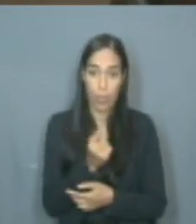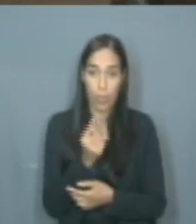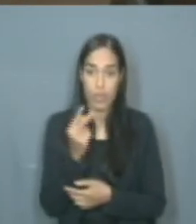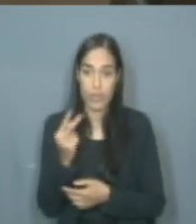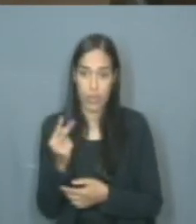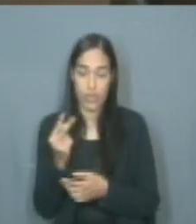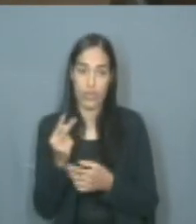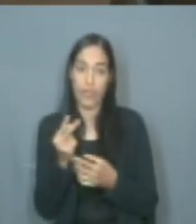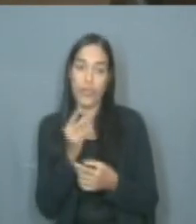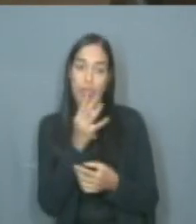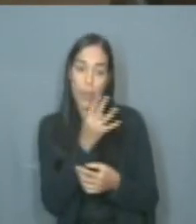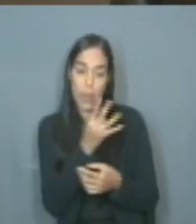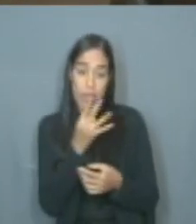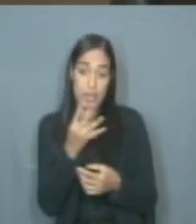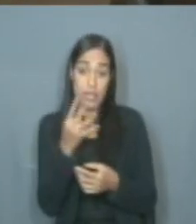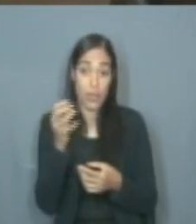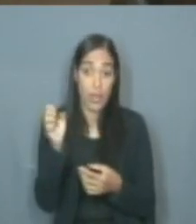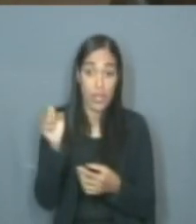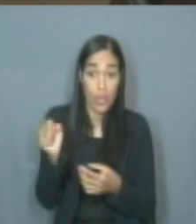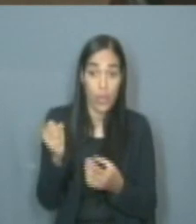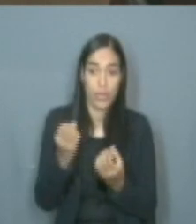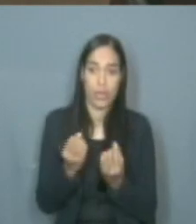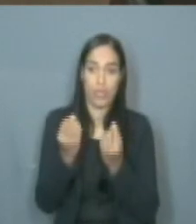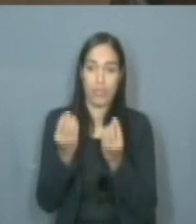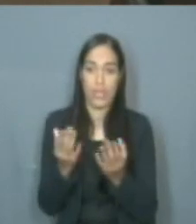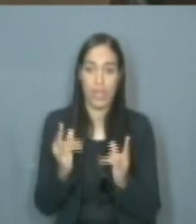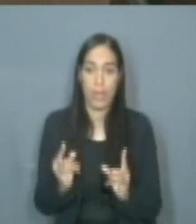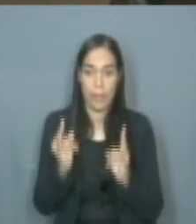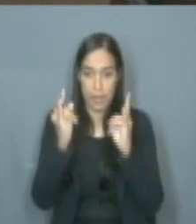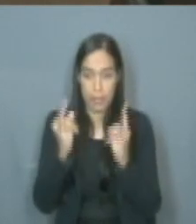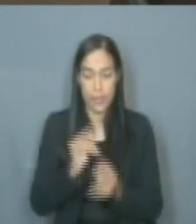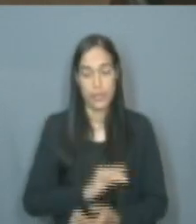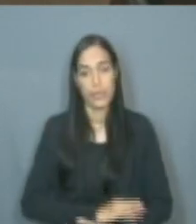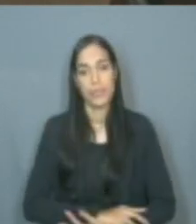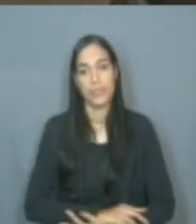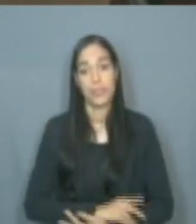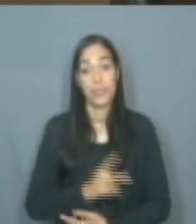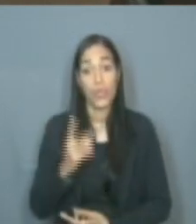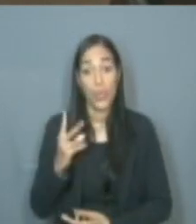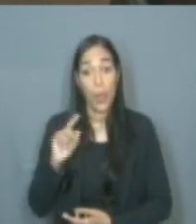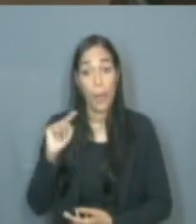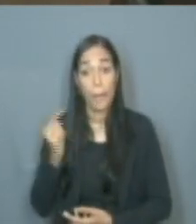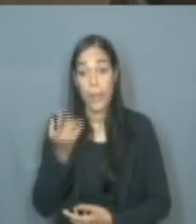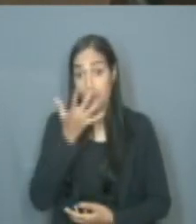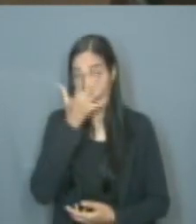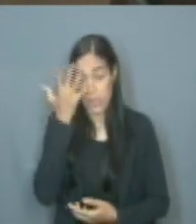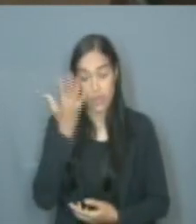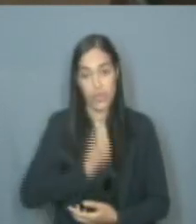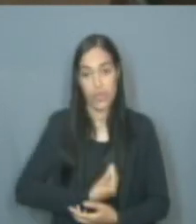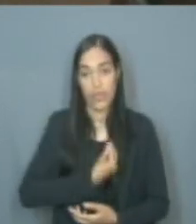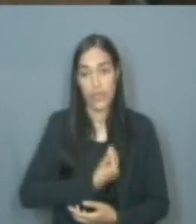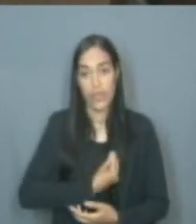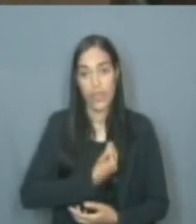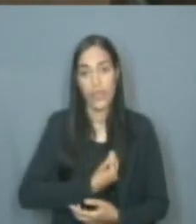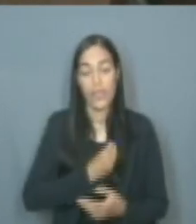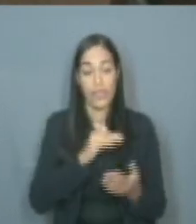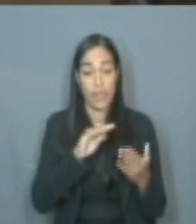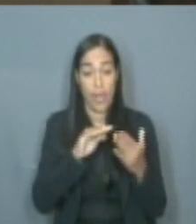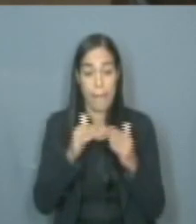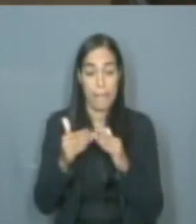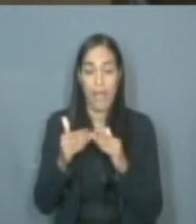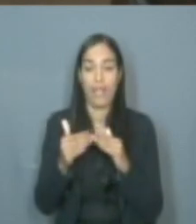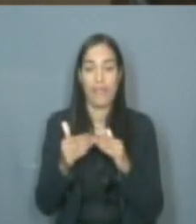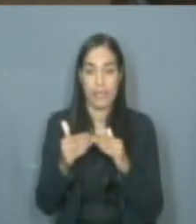de 448 apartamentos. Há cerca de 2.000 pessoas que residiam ali nas